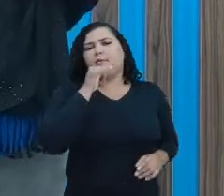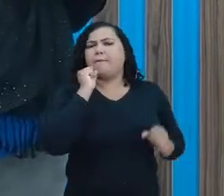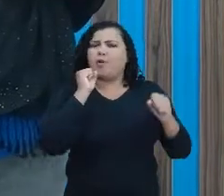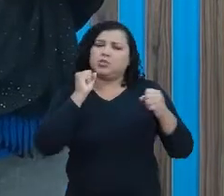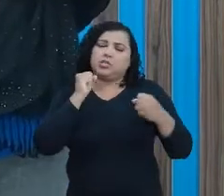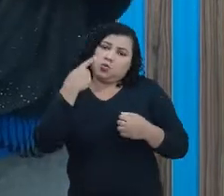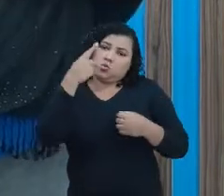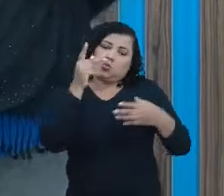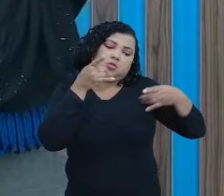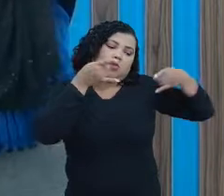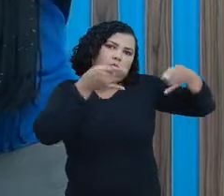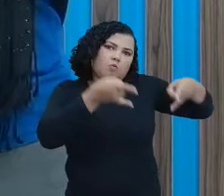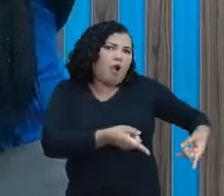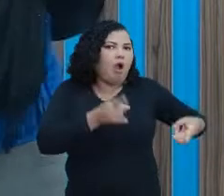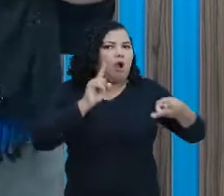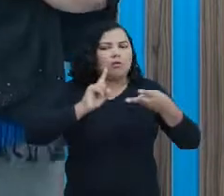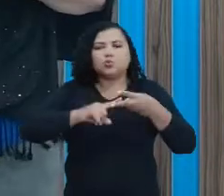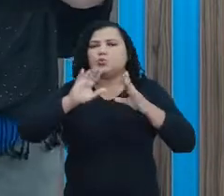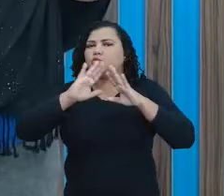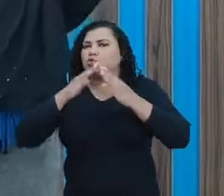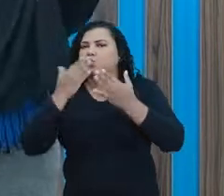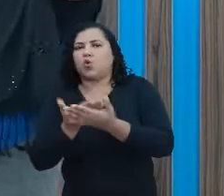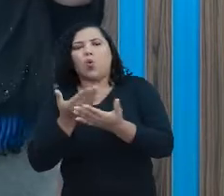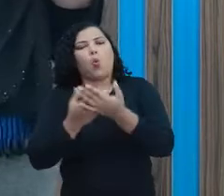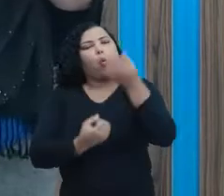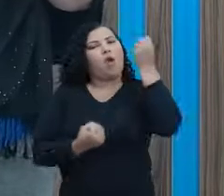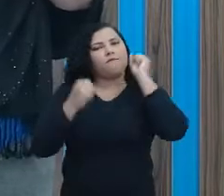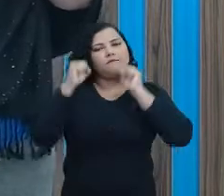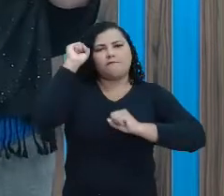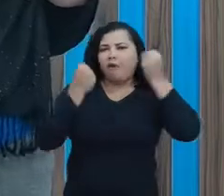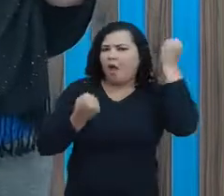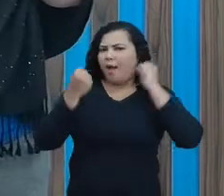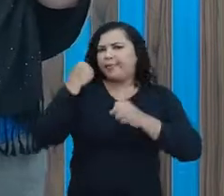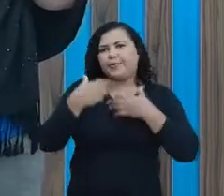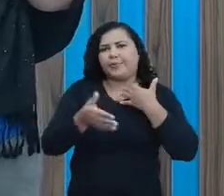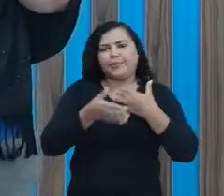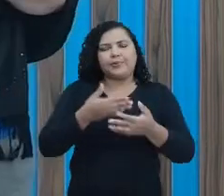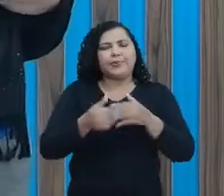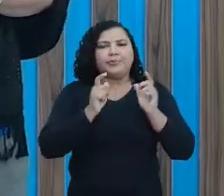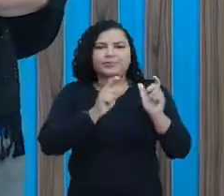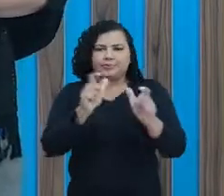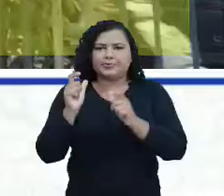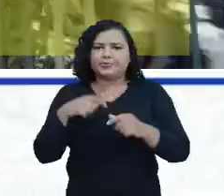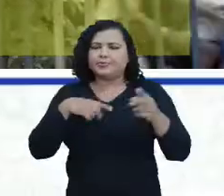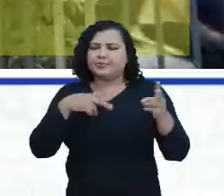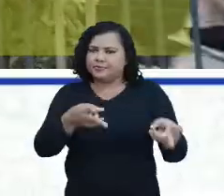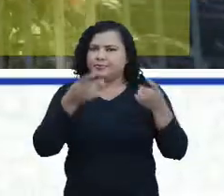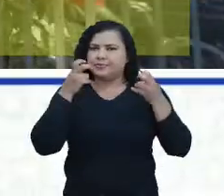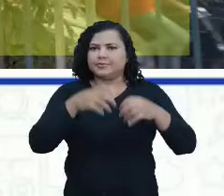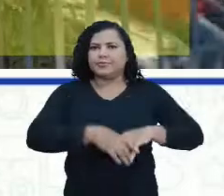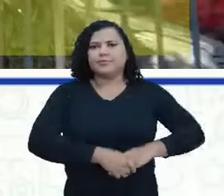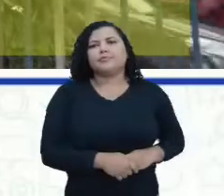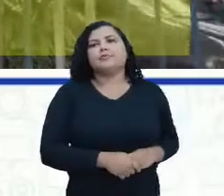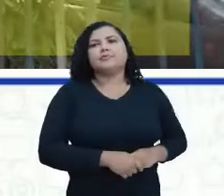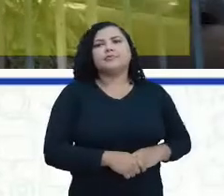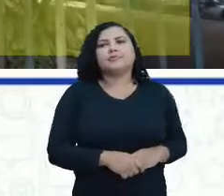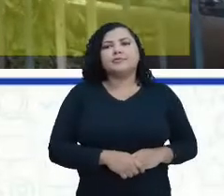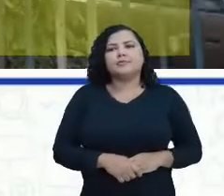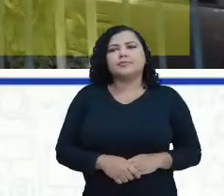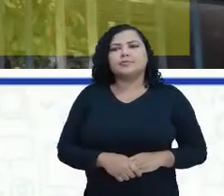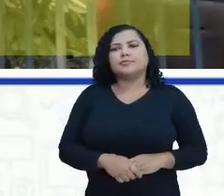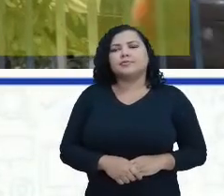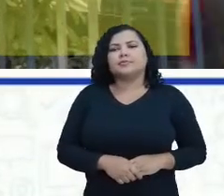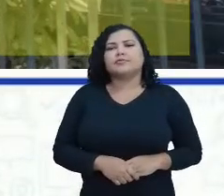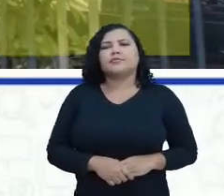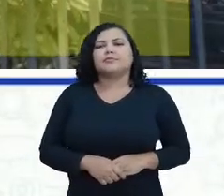seu quarto, pode ser numa escola, numa fábrica, numa sala de aula. Vamos ver um pouquinho mais sobre isso. Então, a paisagem sonora é